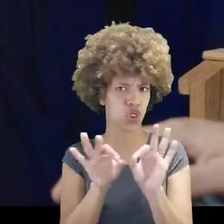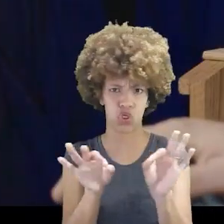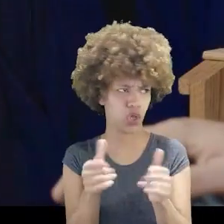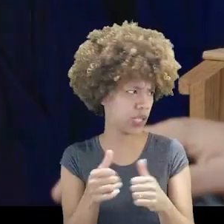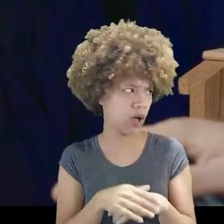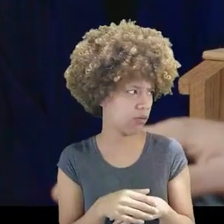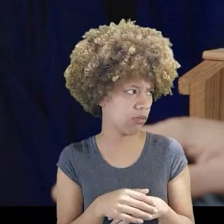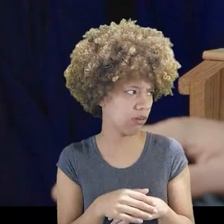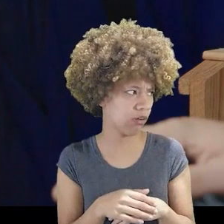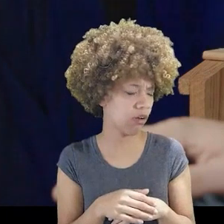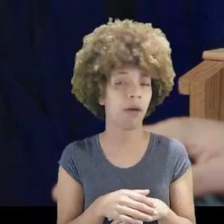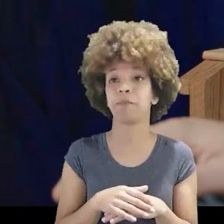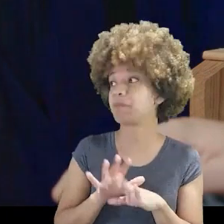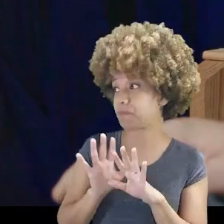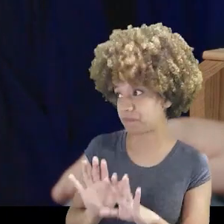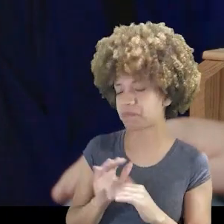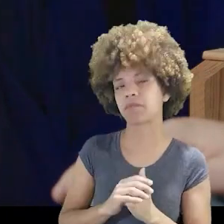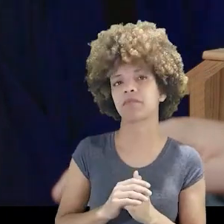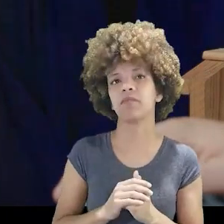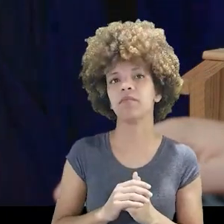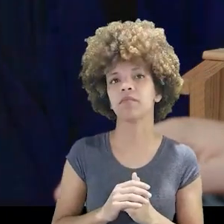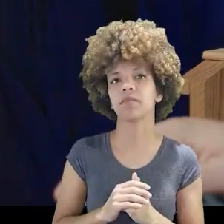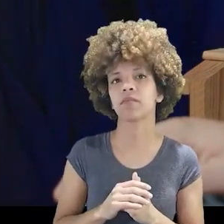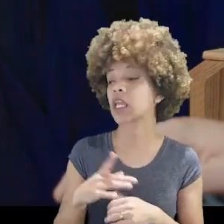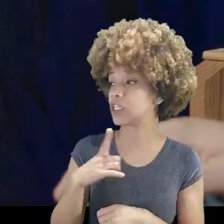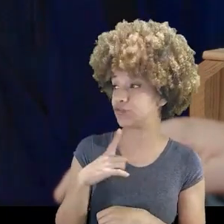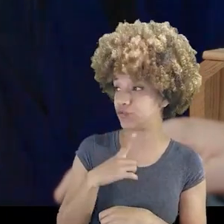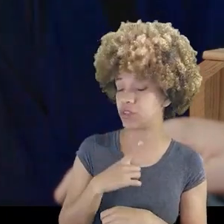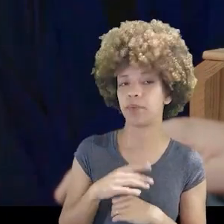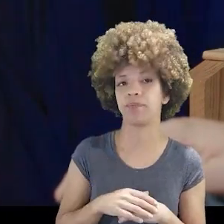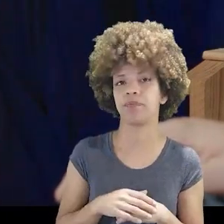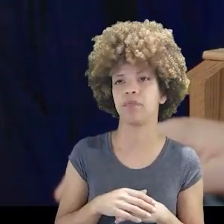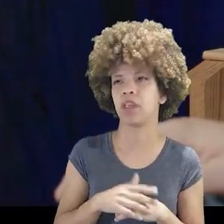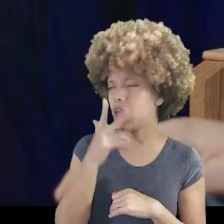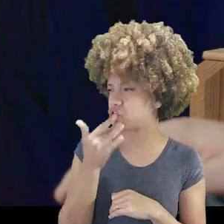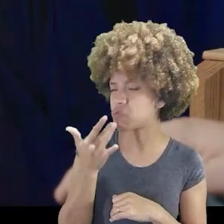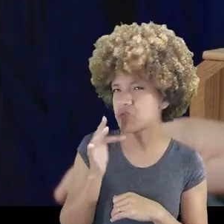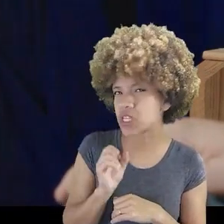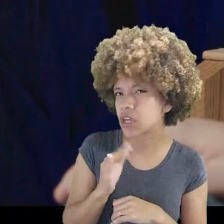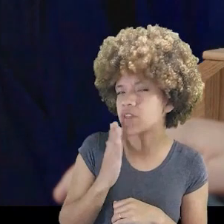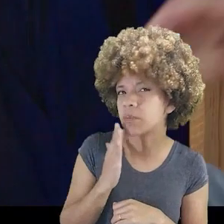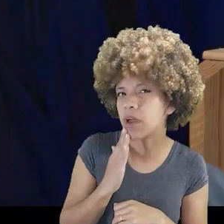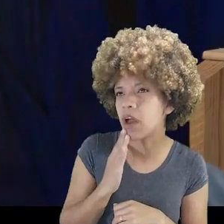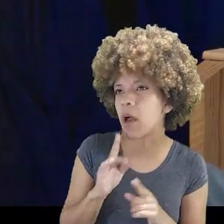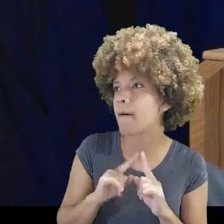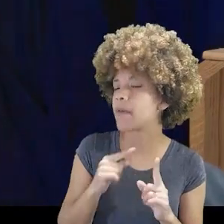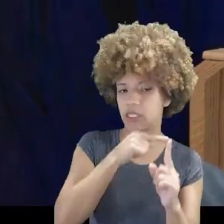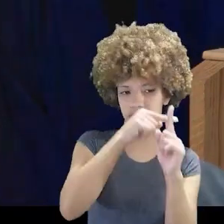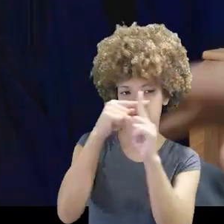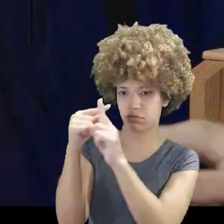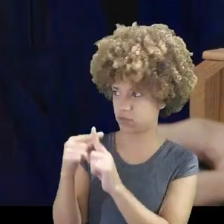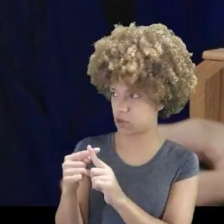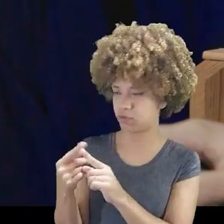Real E aí a gente tava ela não foi assim que se ela for sua vez a gente foi